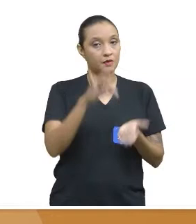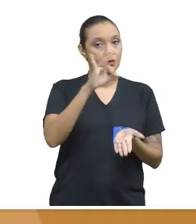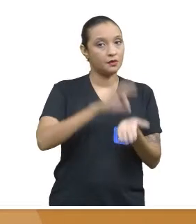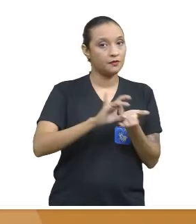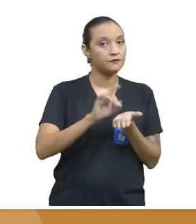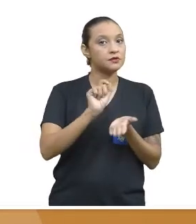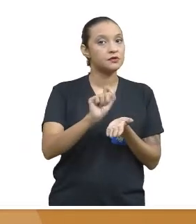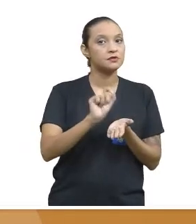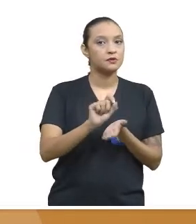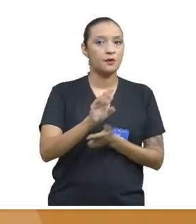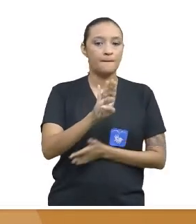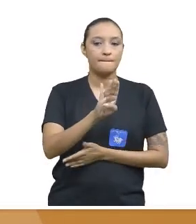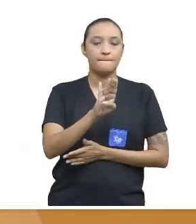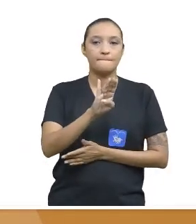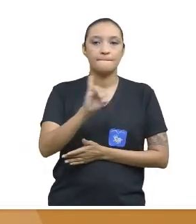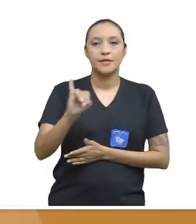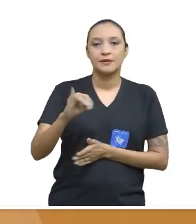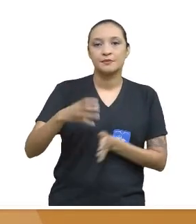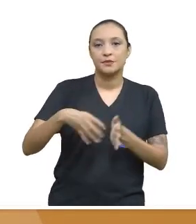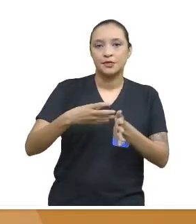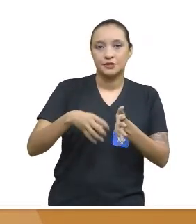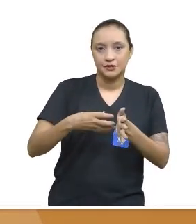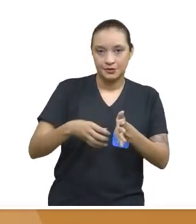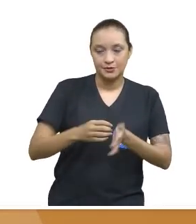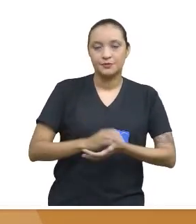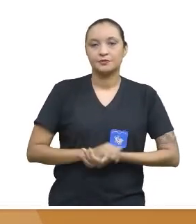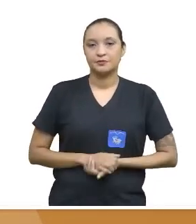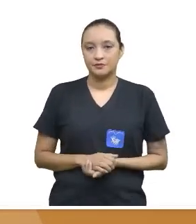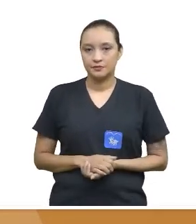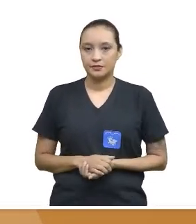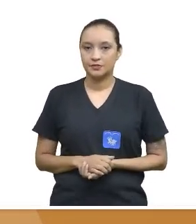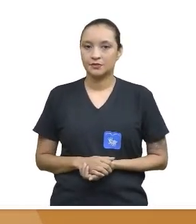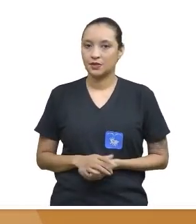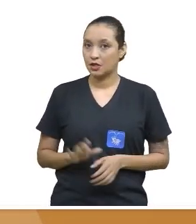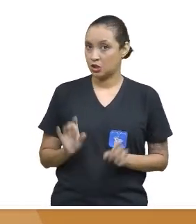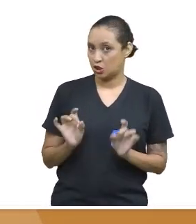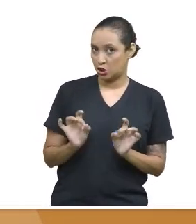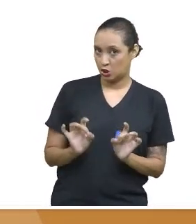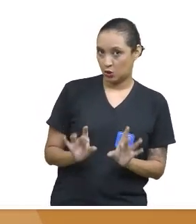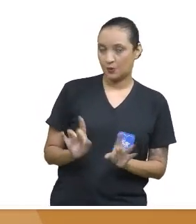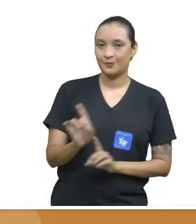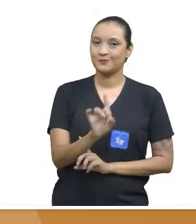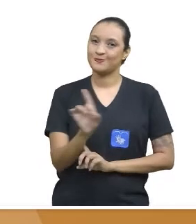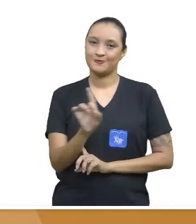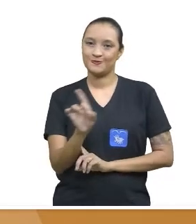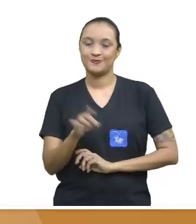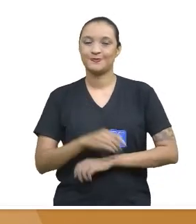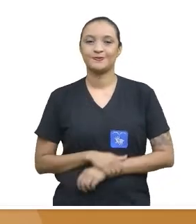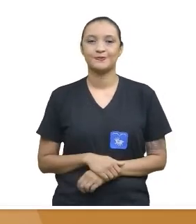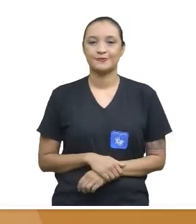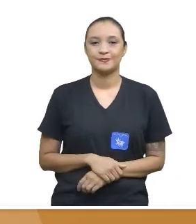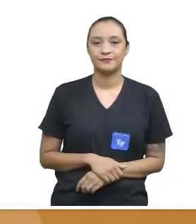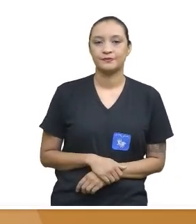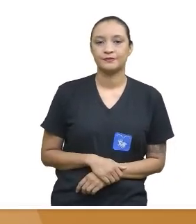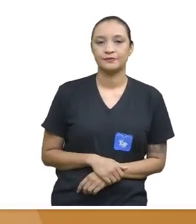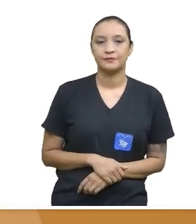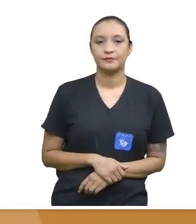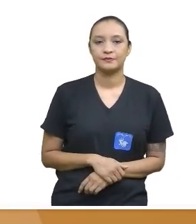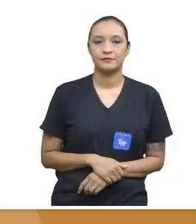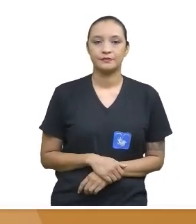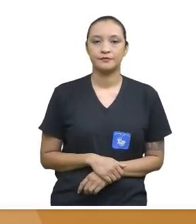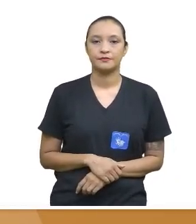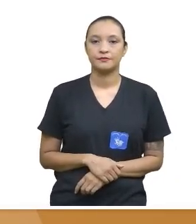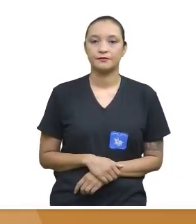o bipartidarismo. E não só isso, queridos, voltem aqui para mim. Ele, além